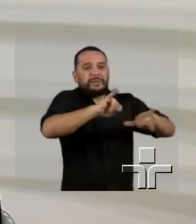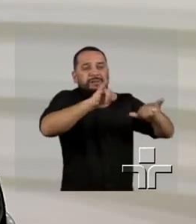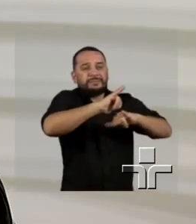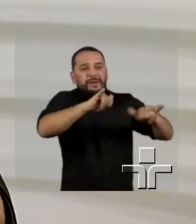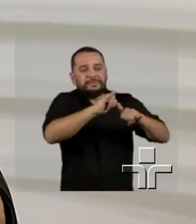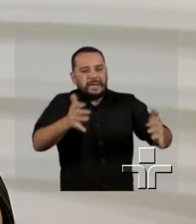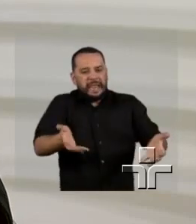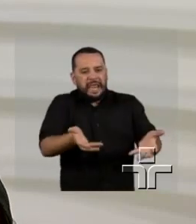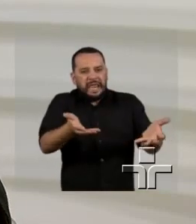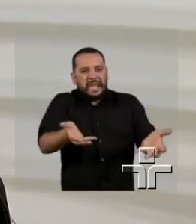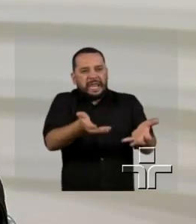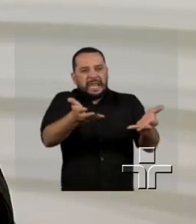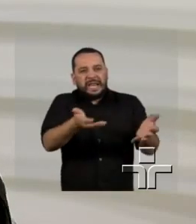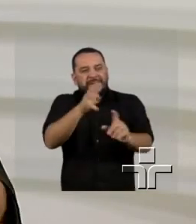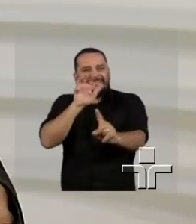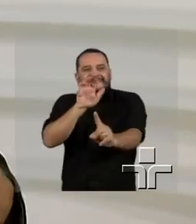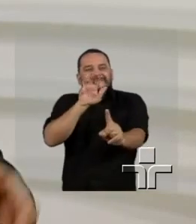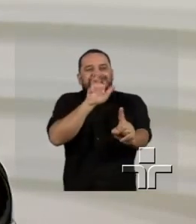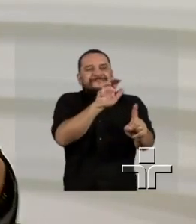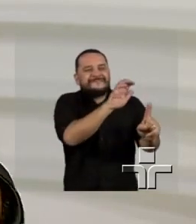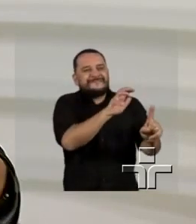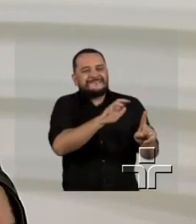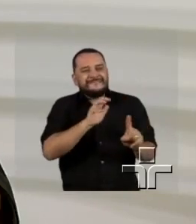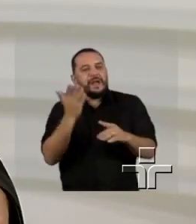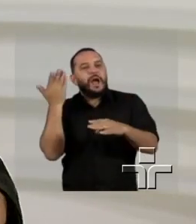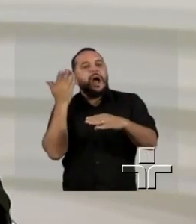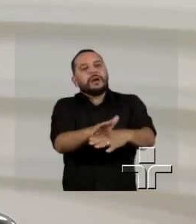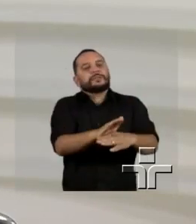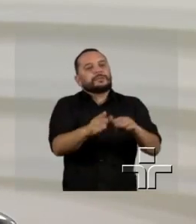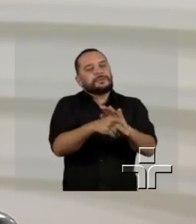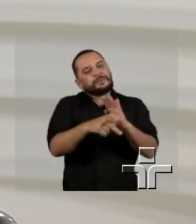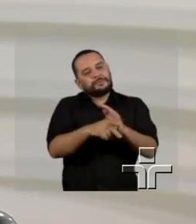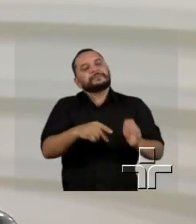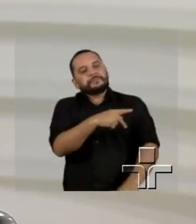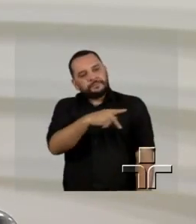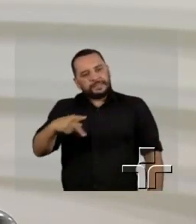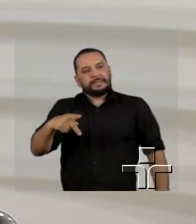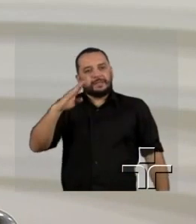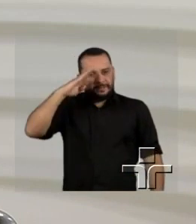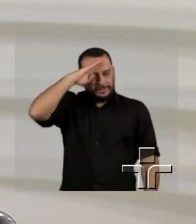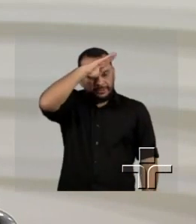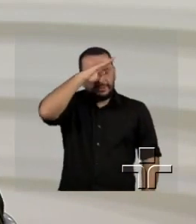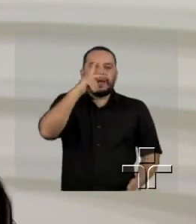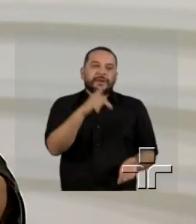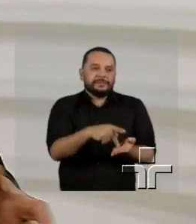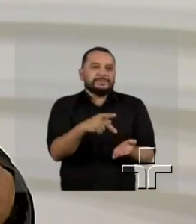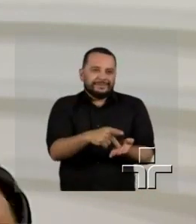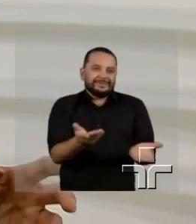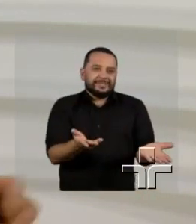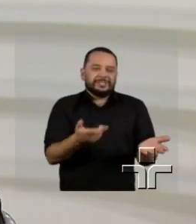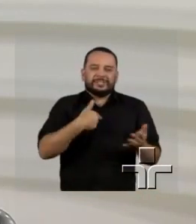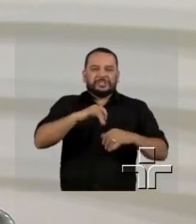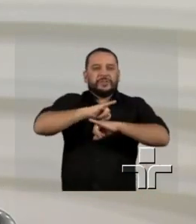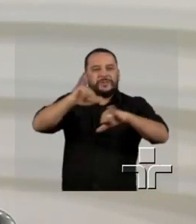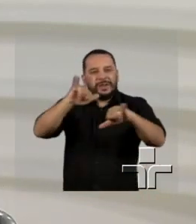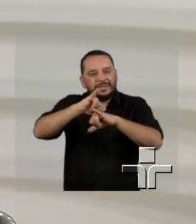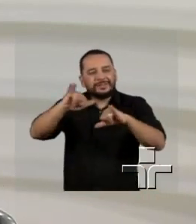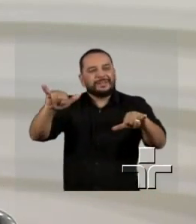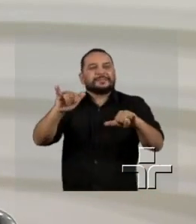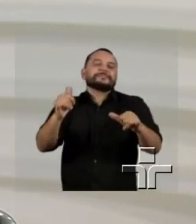acontece em uma unidade militar, o presidente da República também é responsável por tudo o que acontece dentro do Palácio do Planalto e dentro da sua